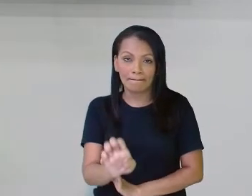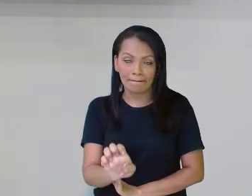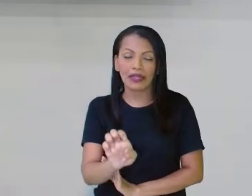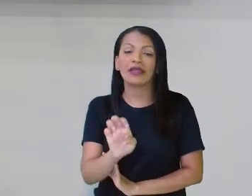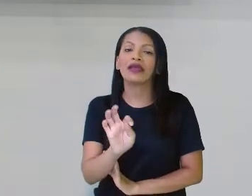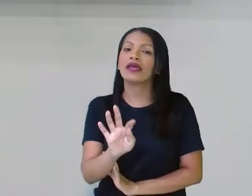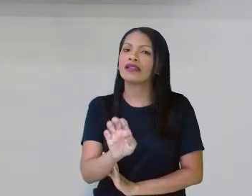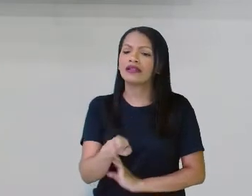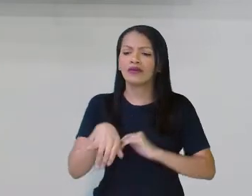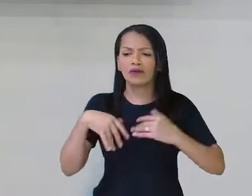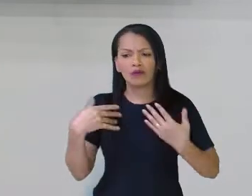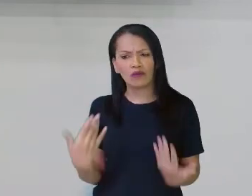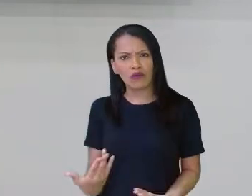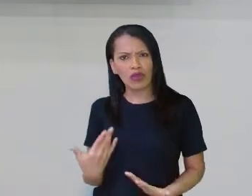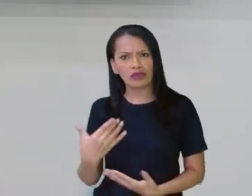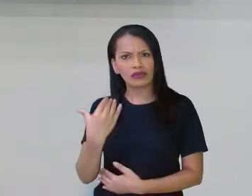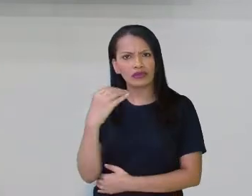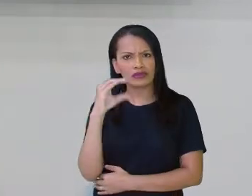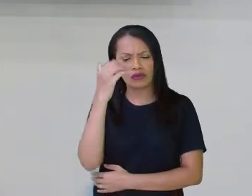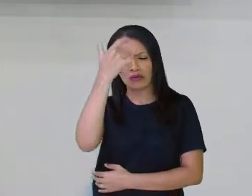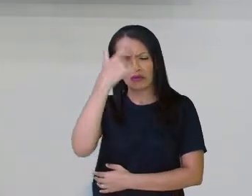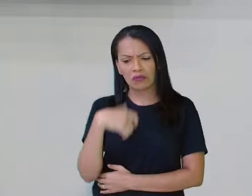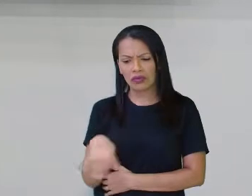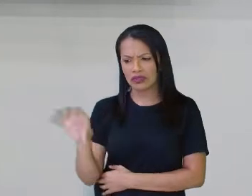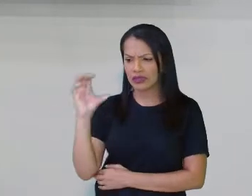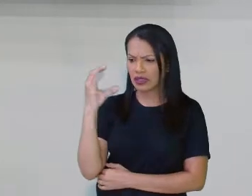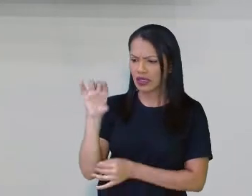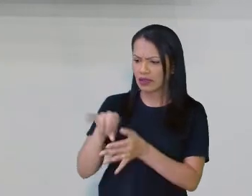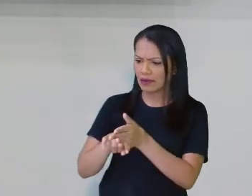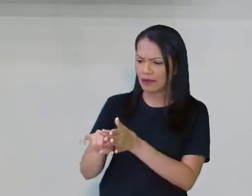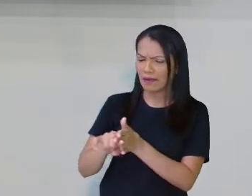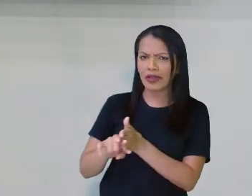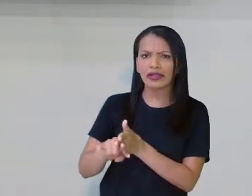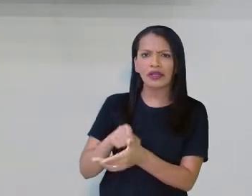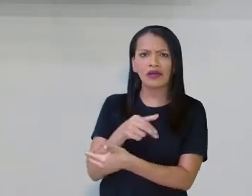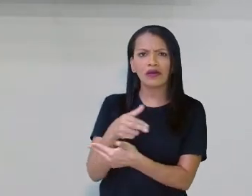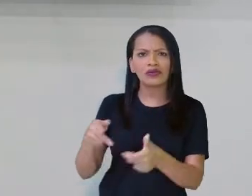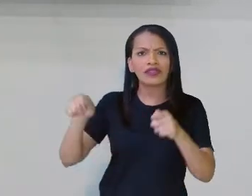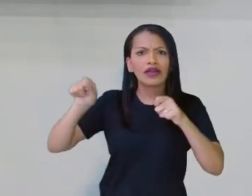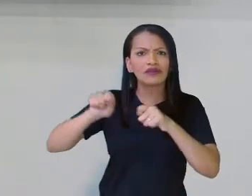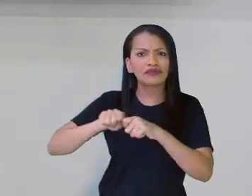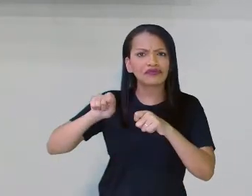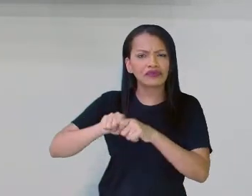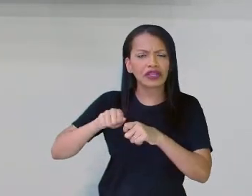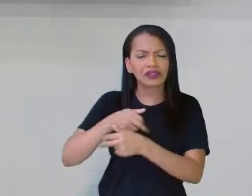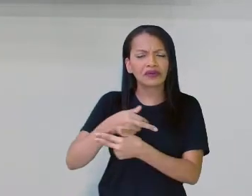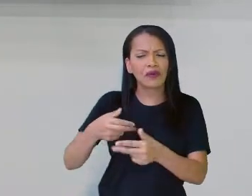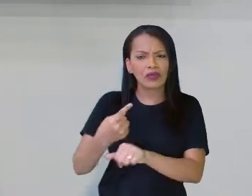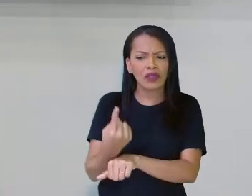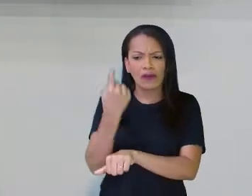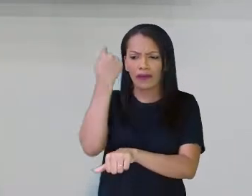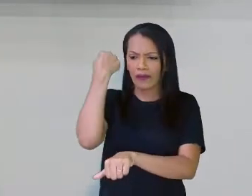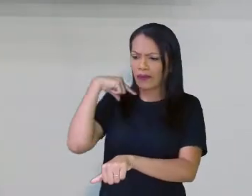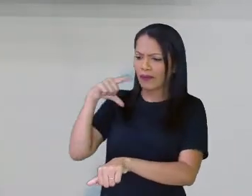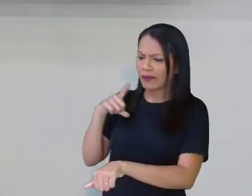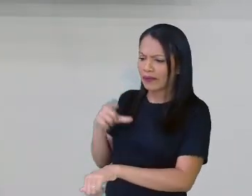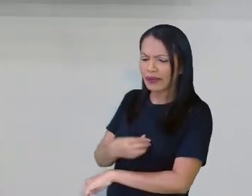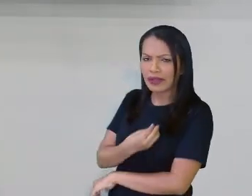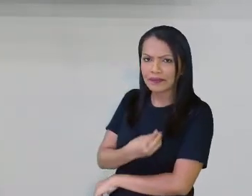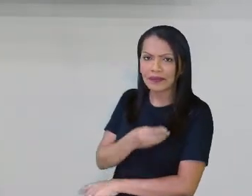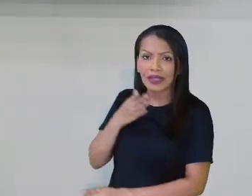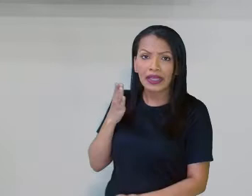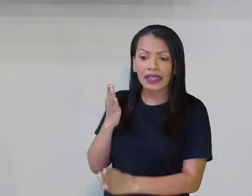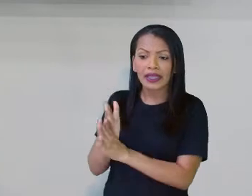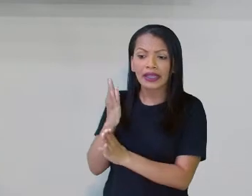os cientistas pesquisam coisas que foram feitas pela humanidade, ou que já existiram aqui no planeta Terra, então, quando eles encontram